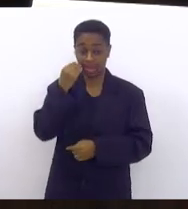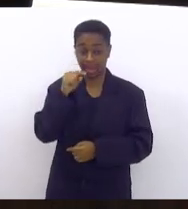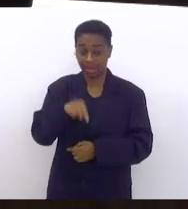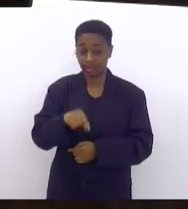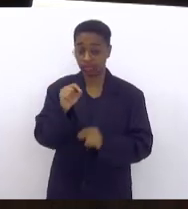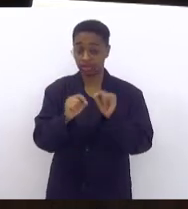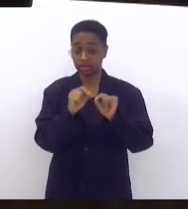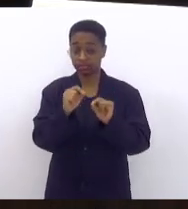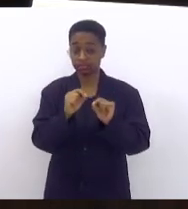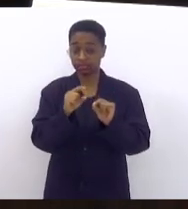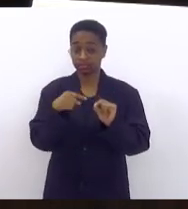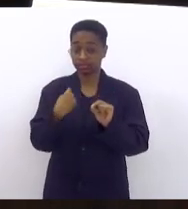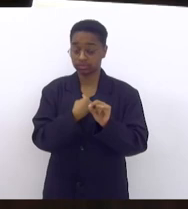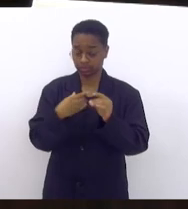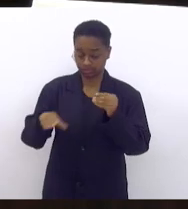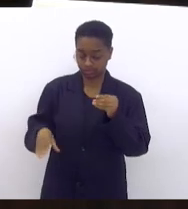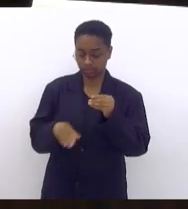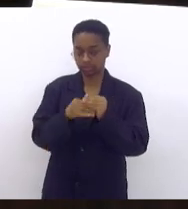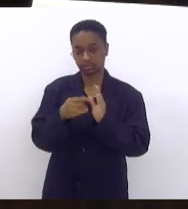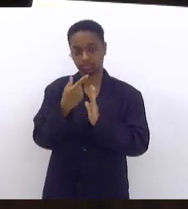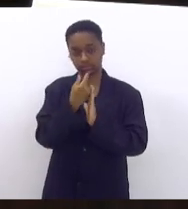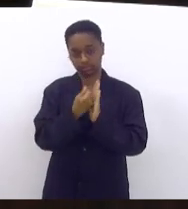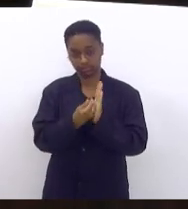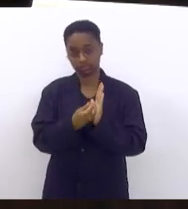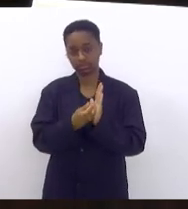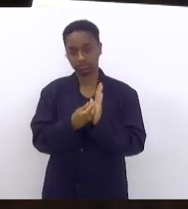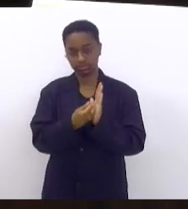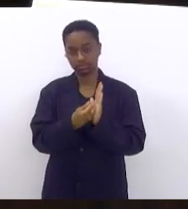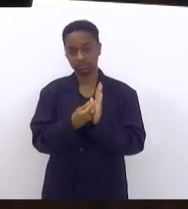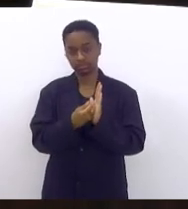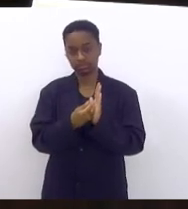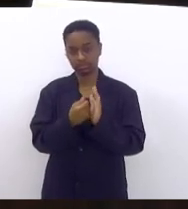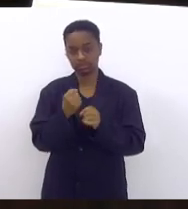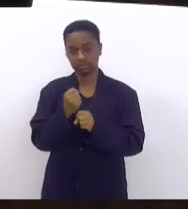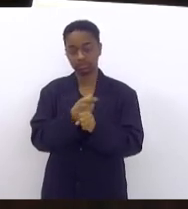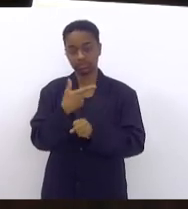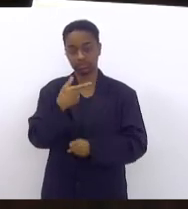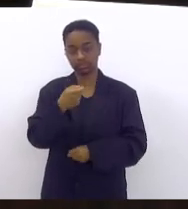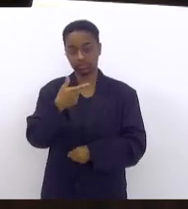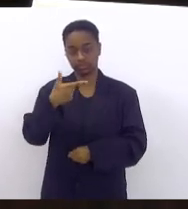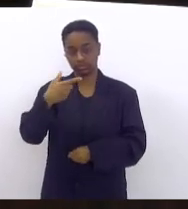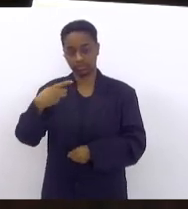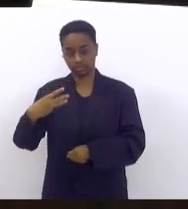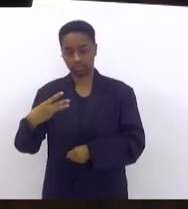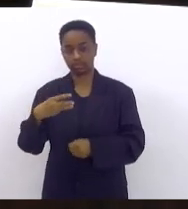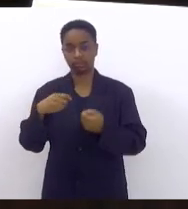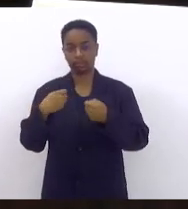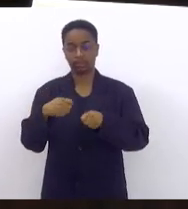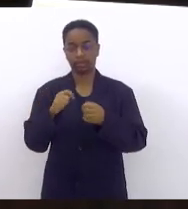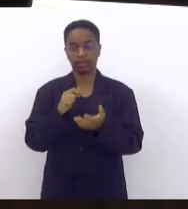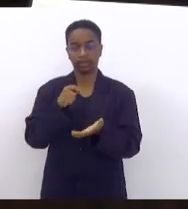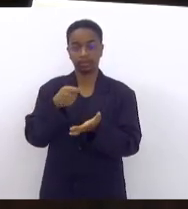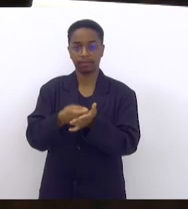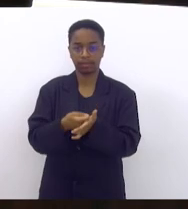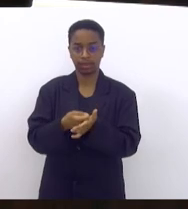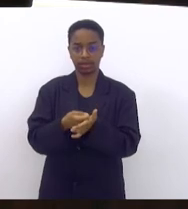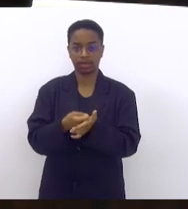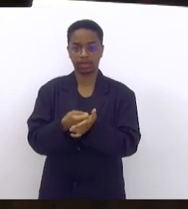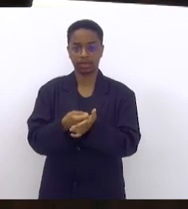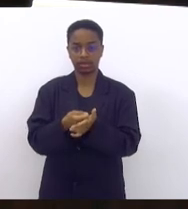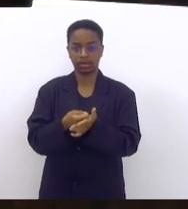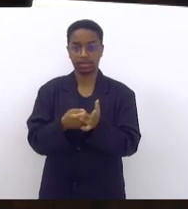Saúde, que foi incluído no orçamento para 2023, né, que o pagamento seria relativo